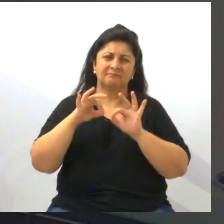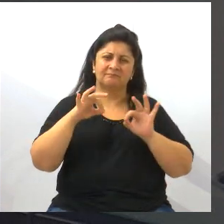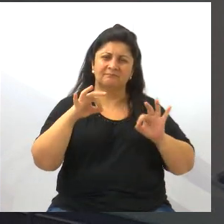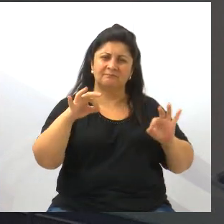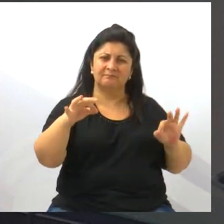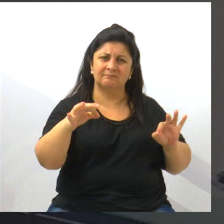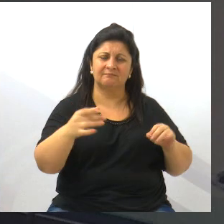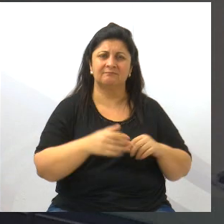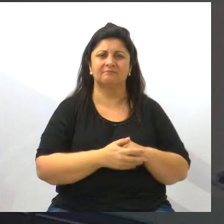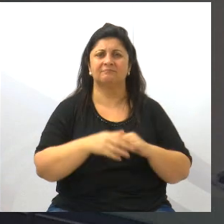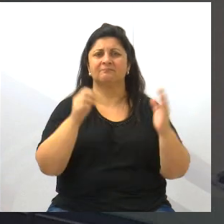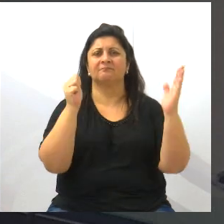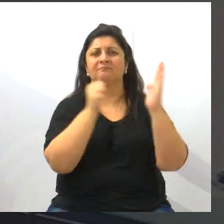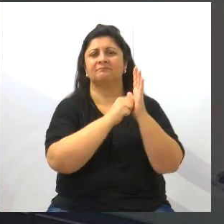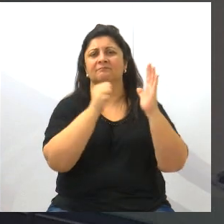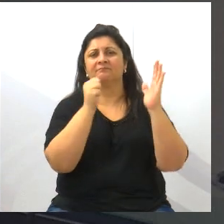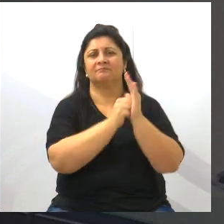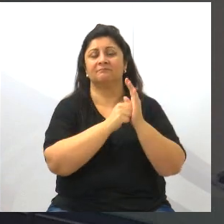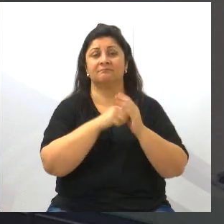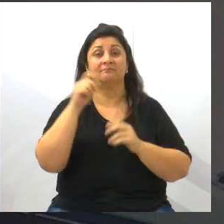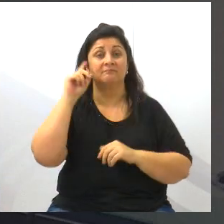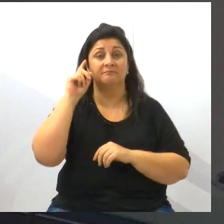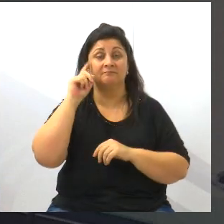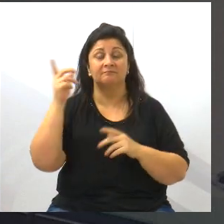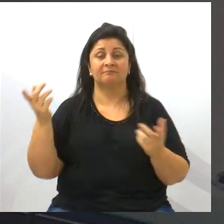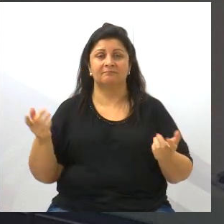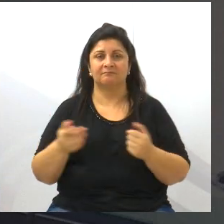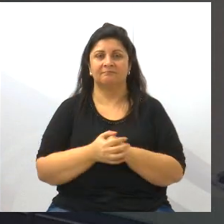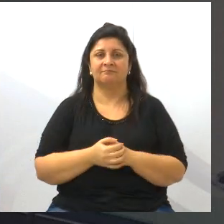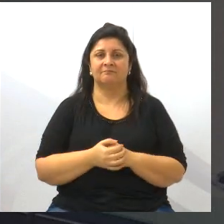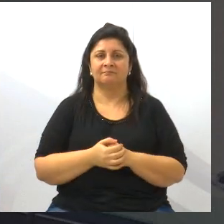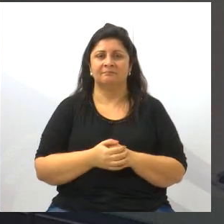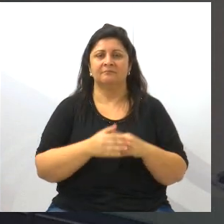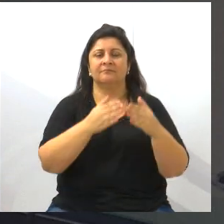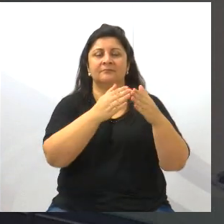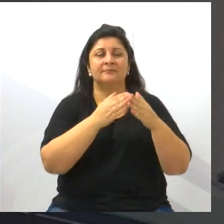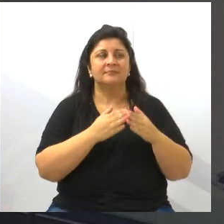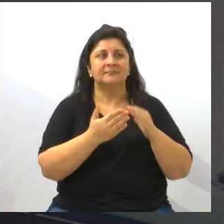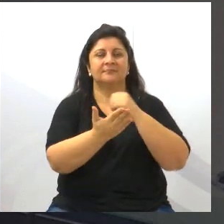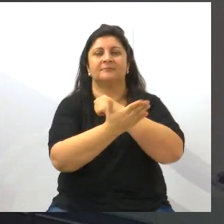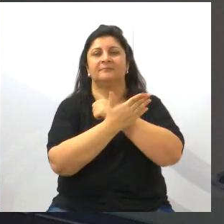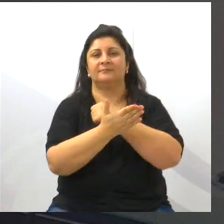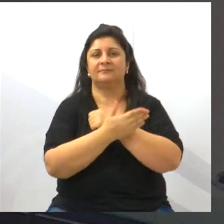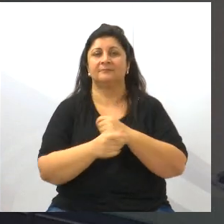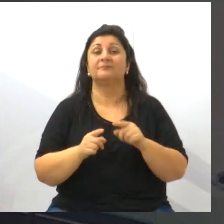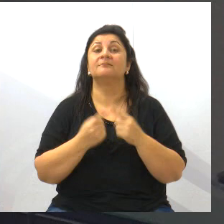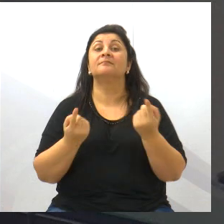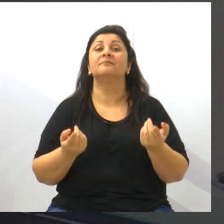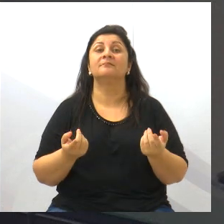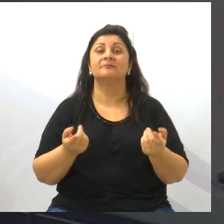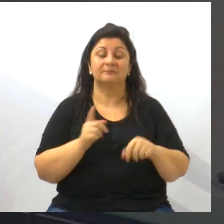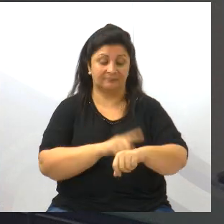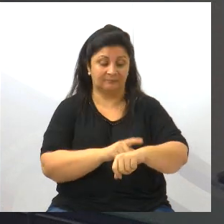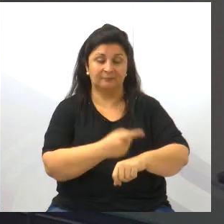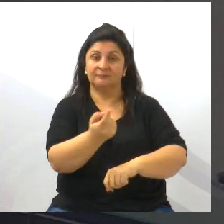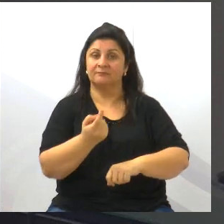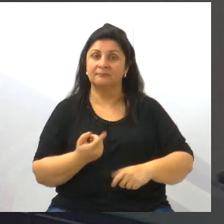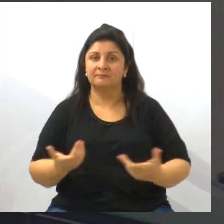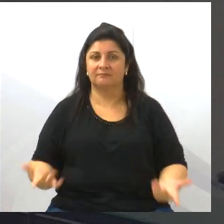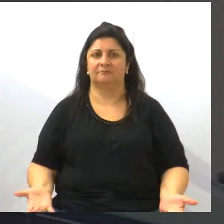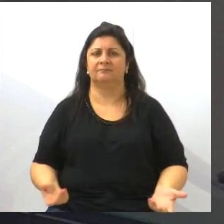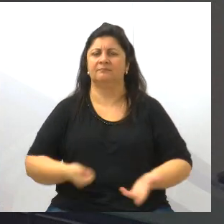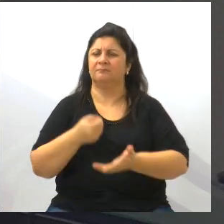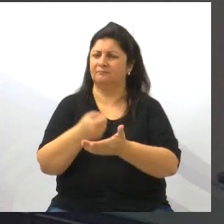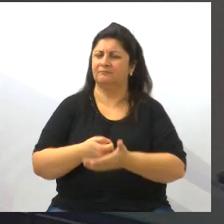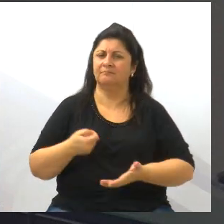mundo vai lá e bate na porta dele todo dia, pede ajuda, mas na hora que é para vir, para poder lutar, que é